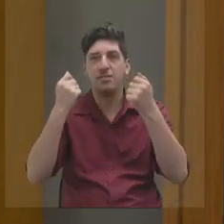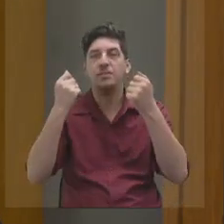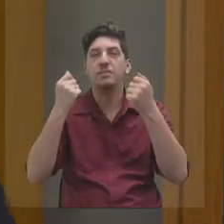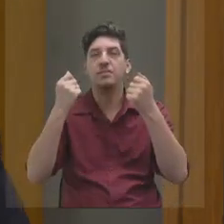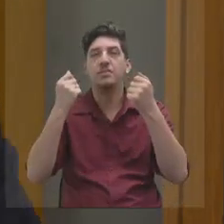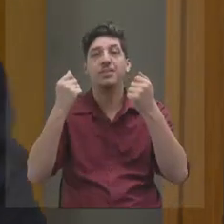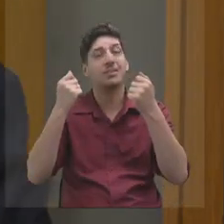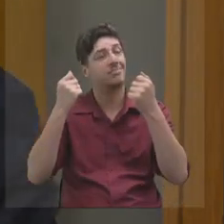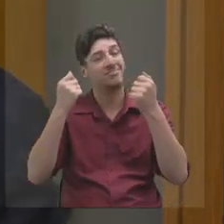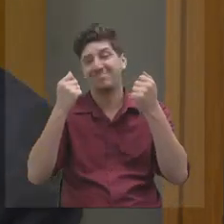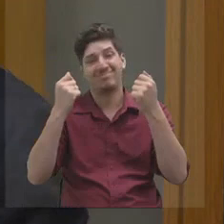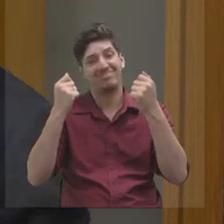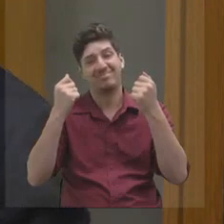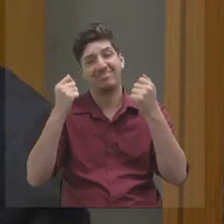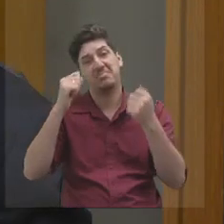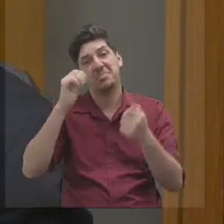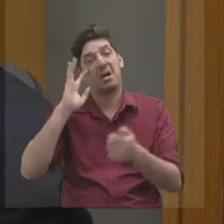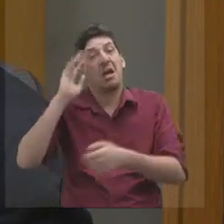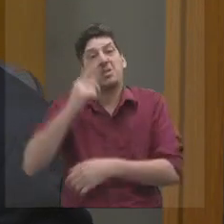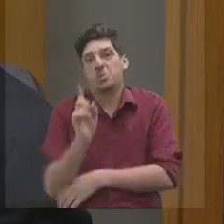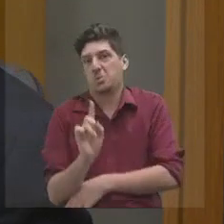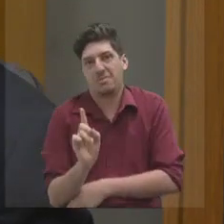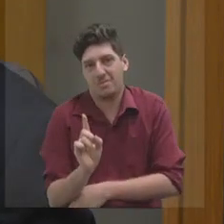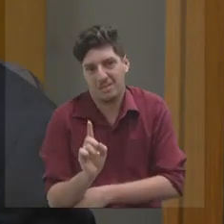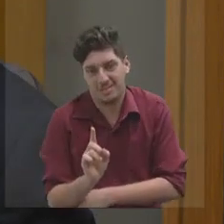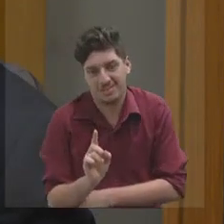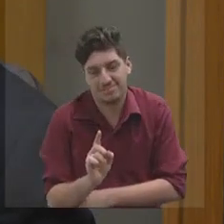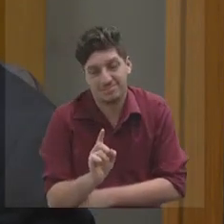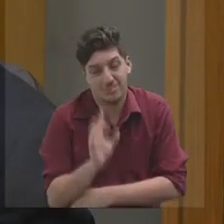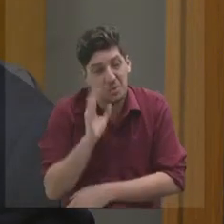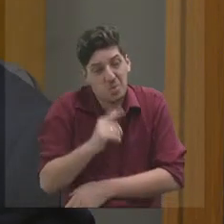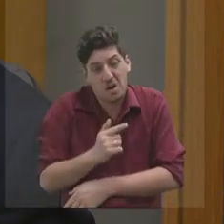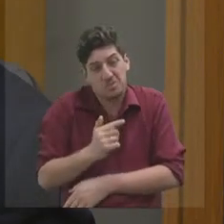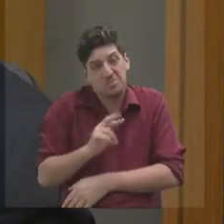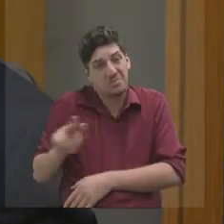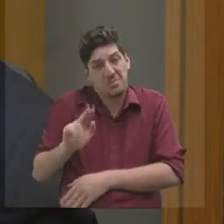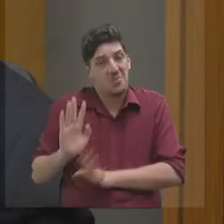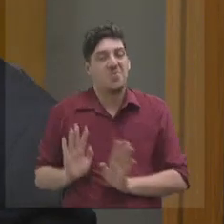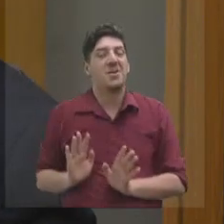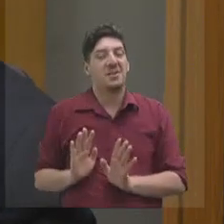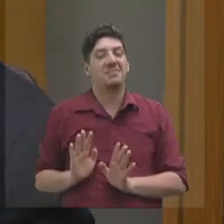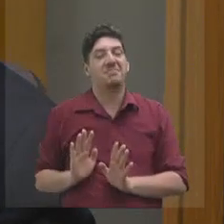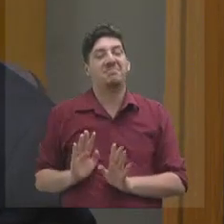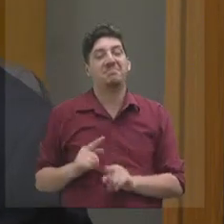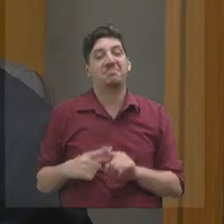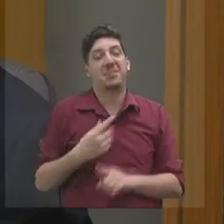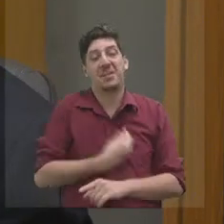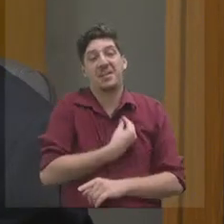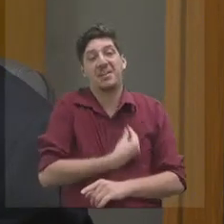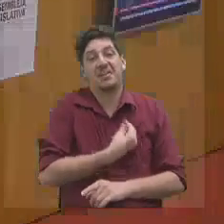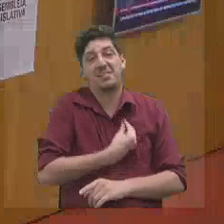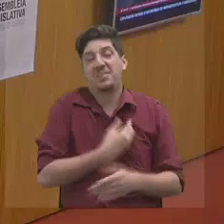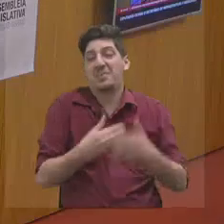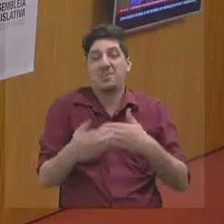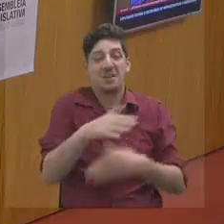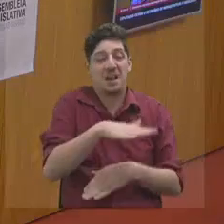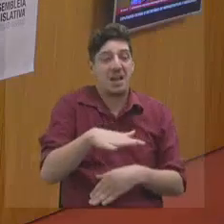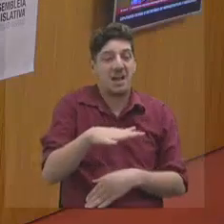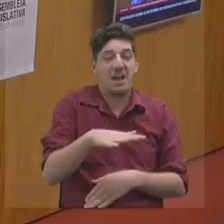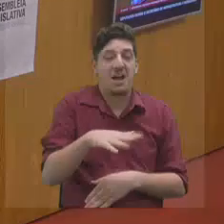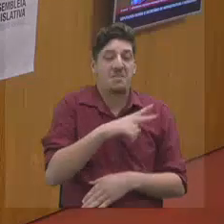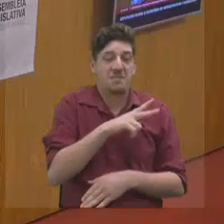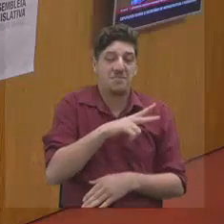acredito que não secretário acredito que não porque tudo na vida que seja no setor público na